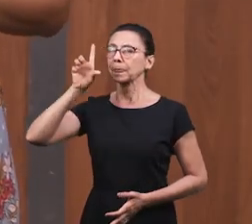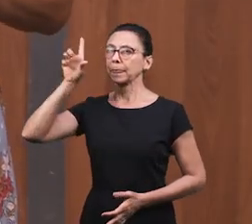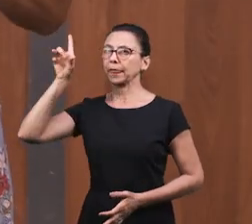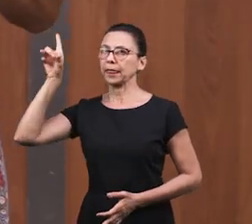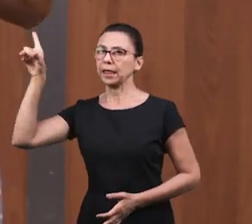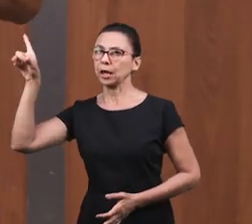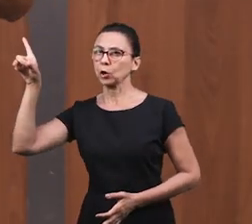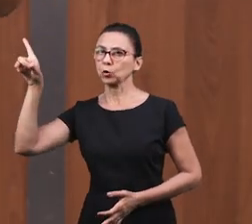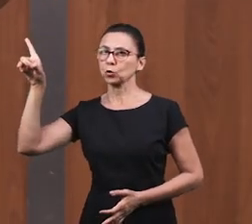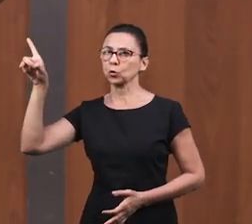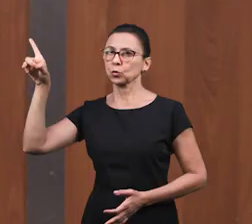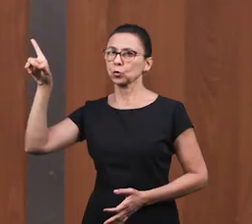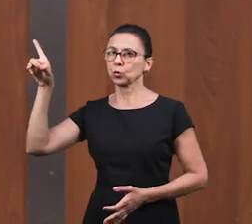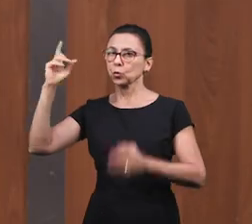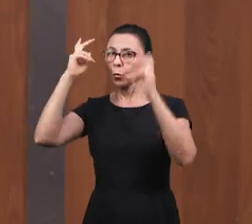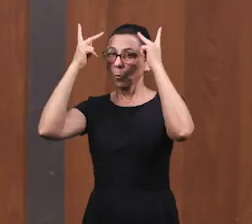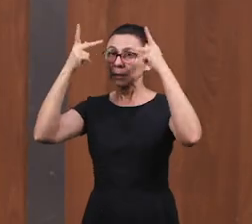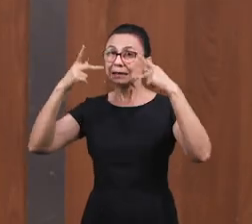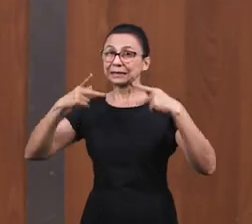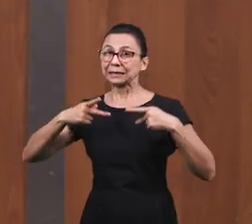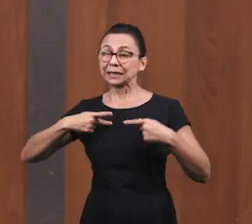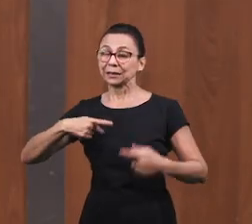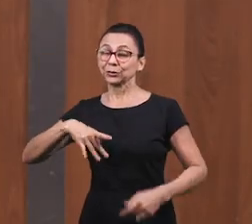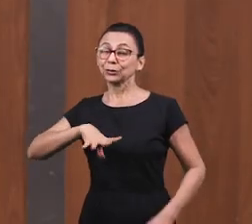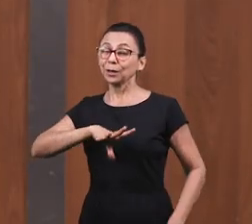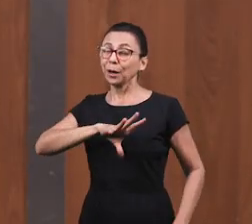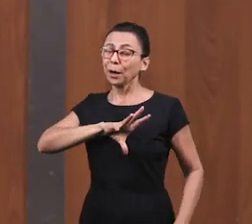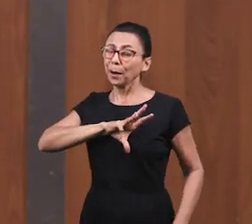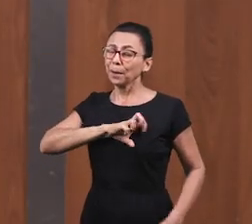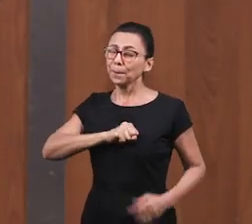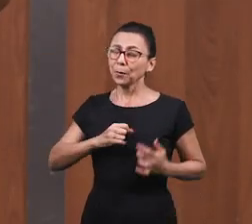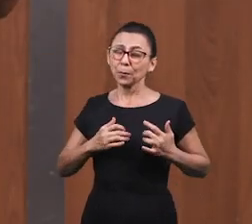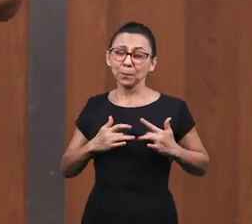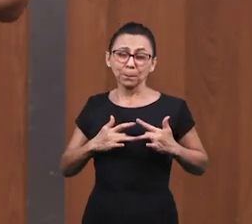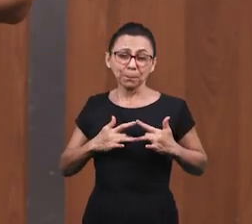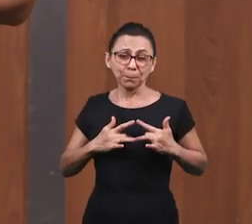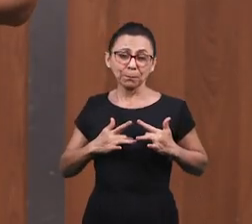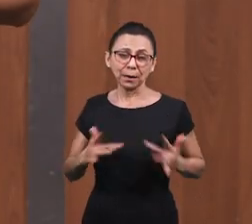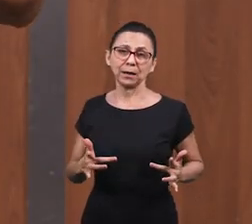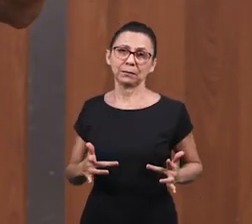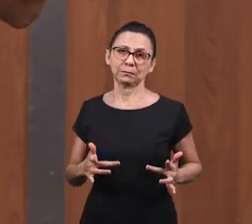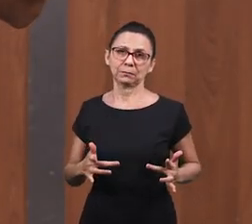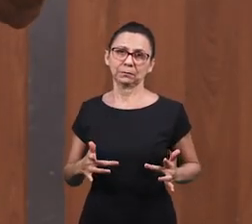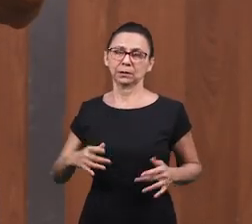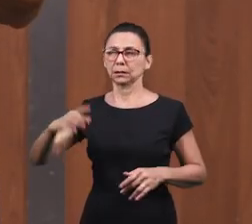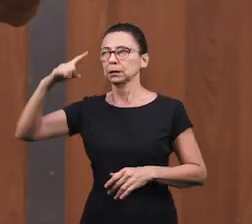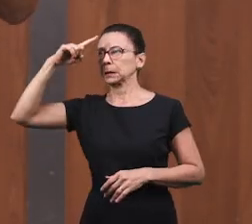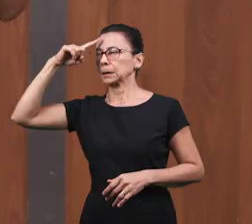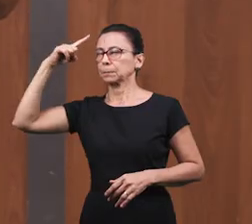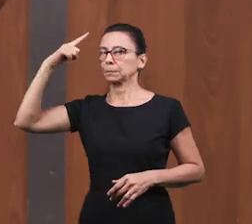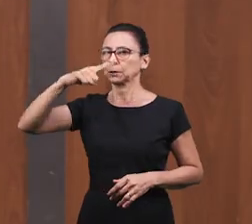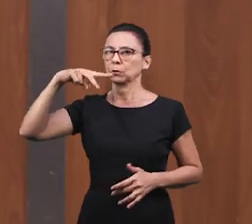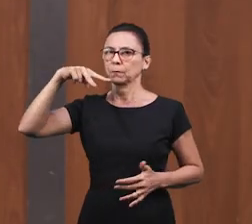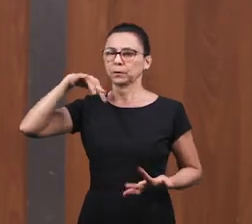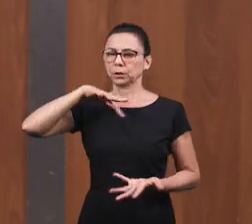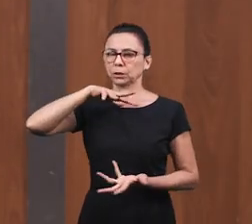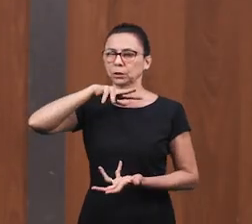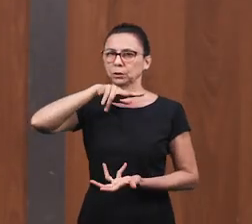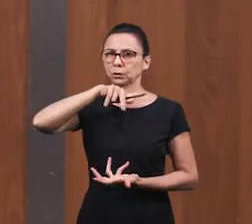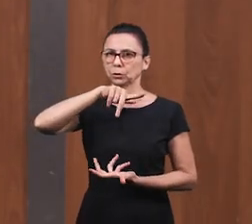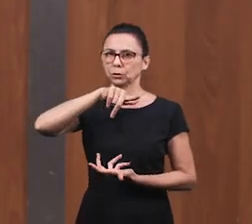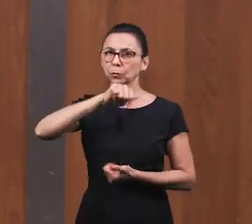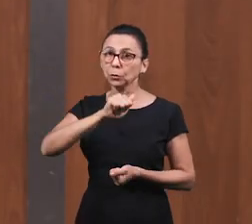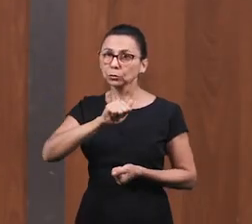Deus amou o mundo de tal maneira que deu seu Filho unigênito para que todo aquele que nele